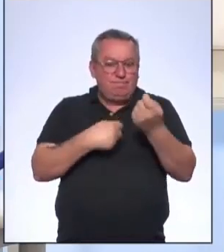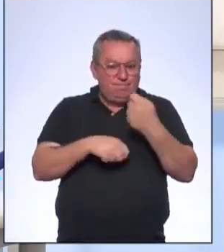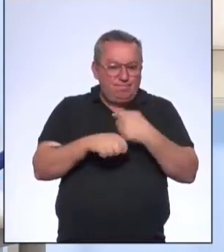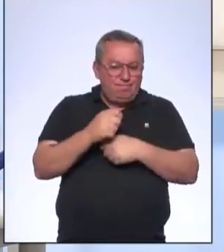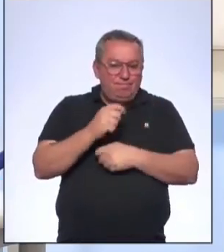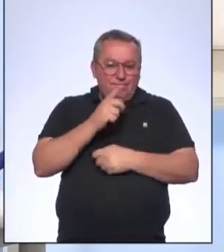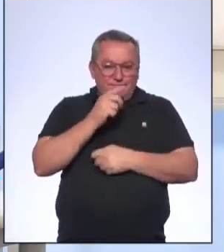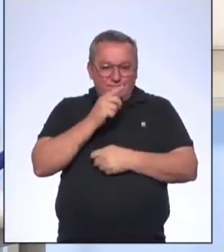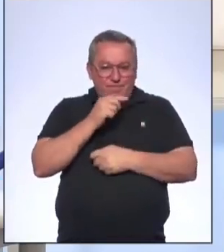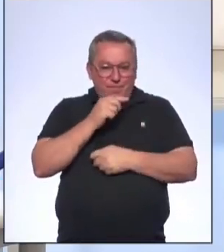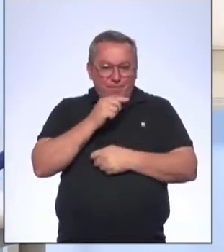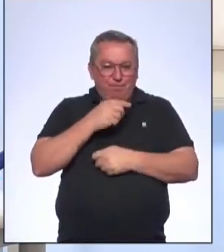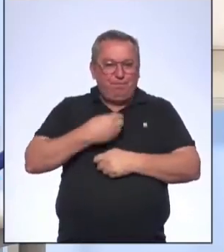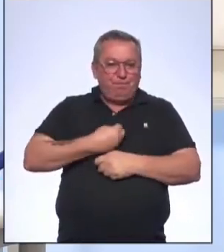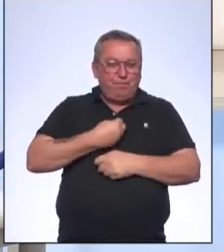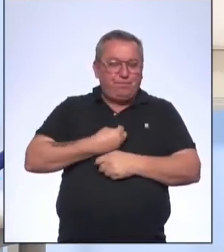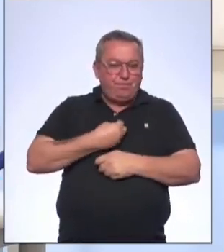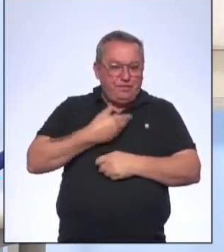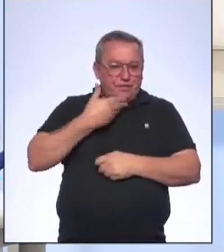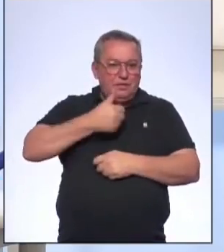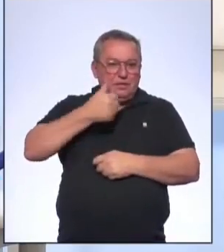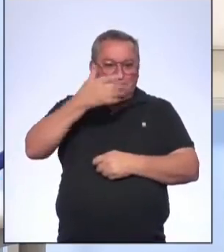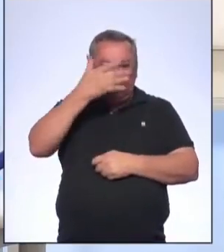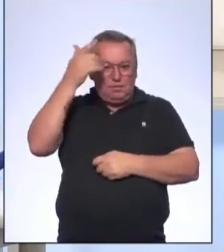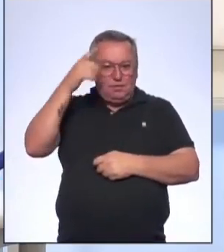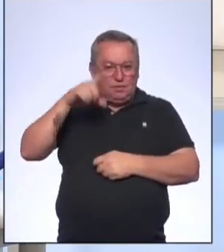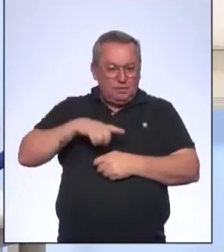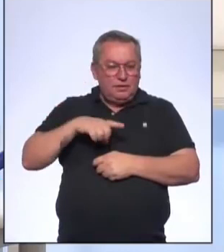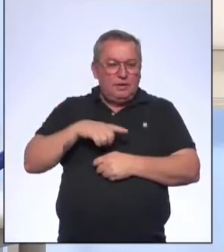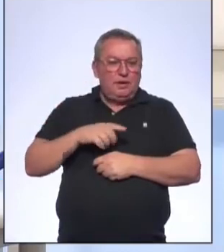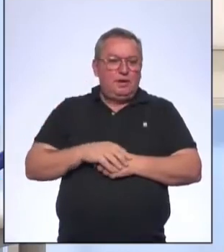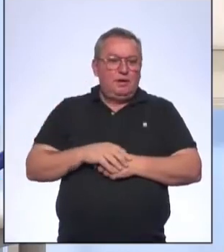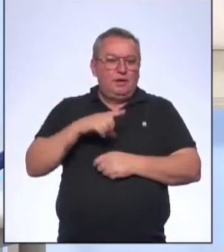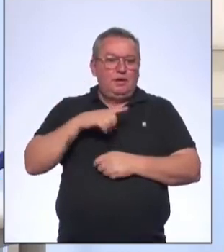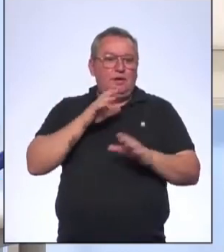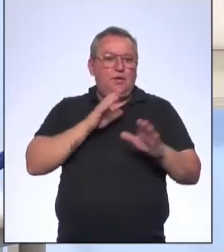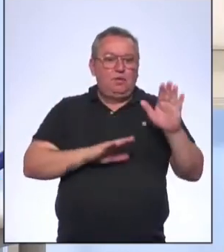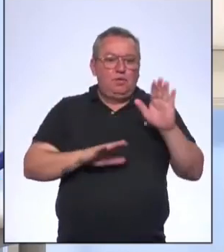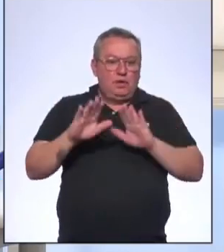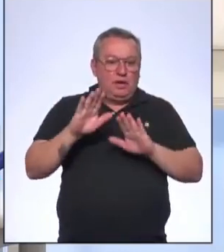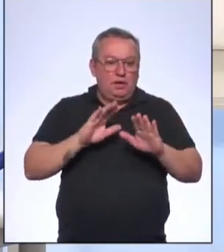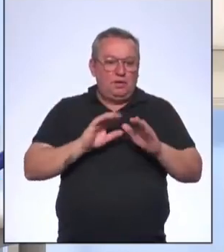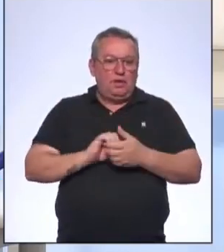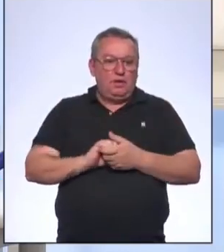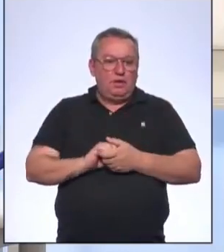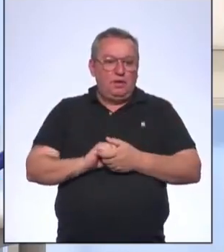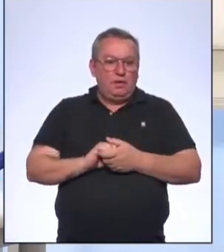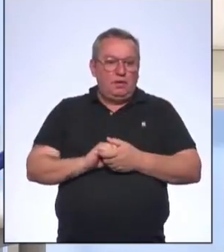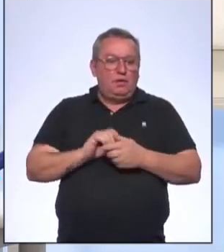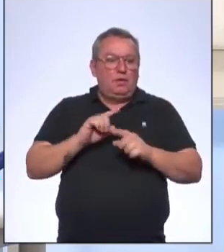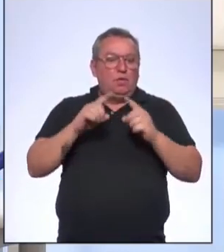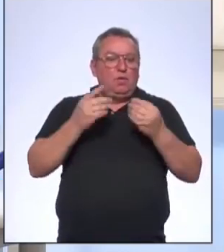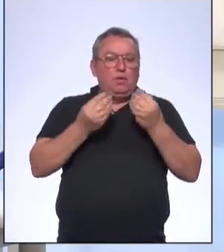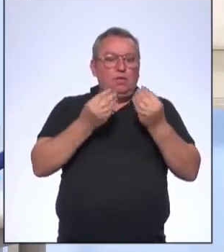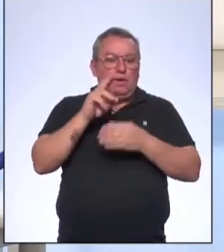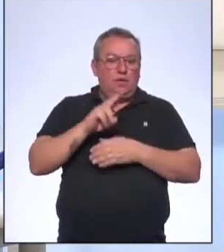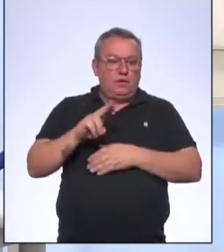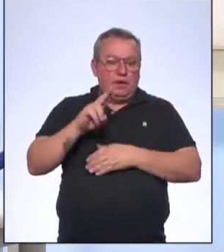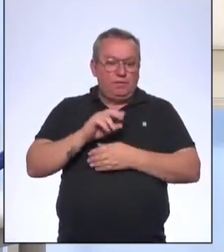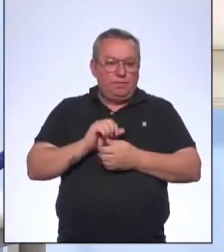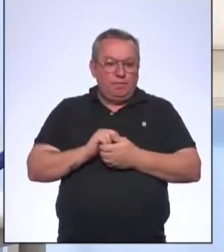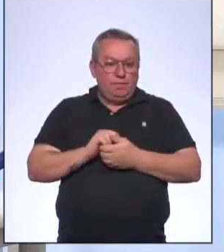A água é o bem mais precioso que a humanidade tem, e a gente tem que tomar muito cuidado como a